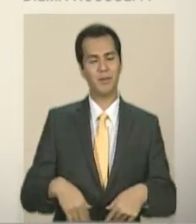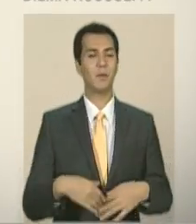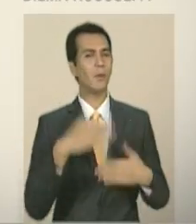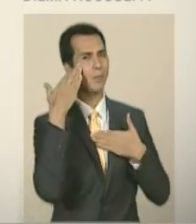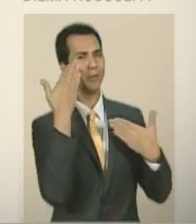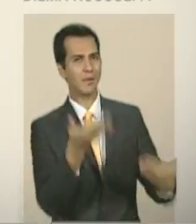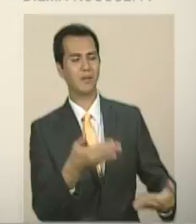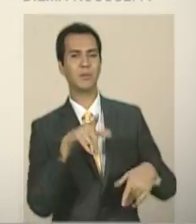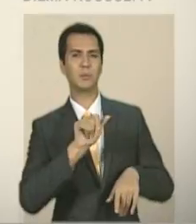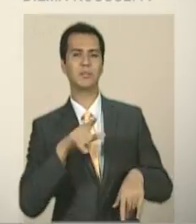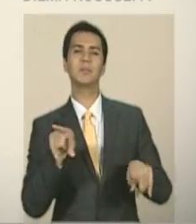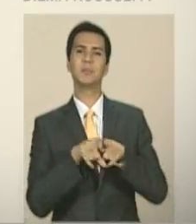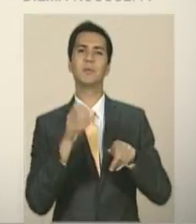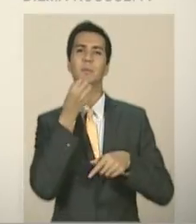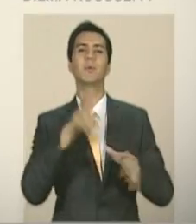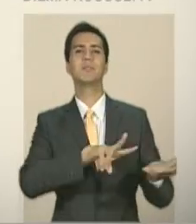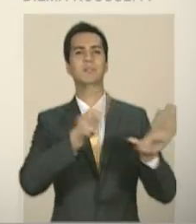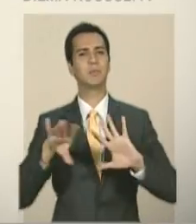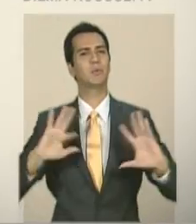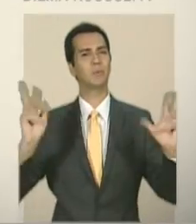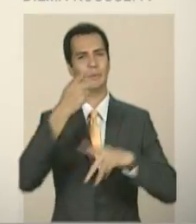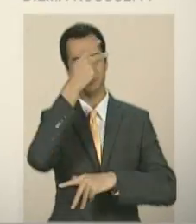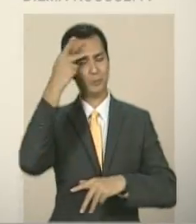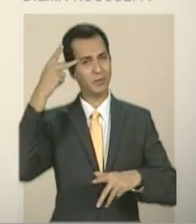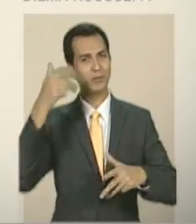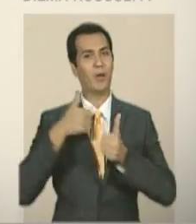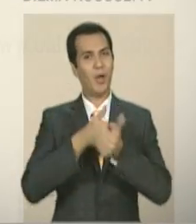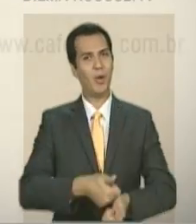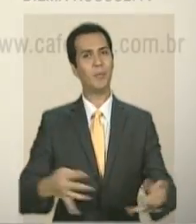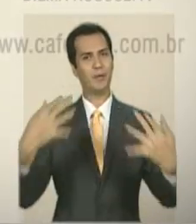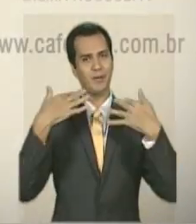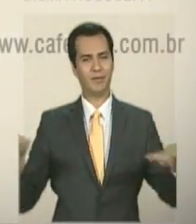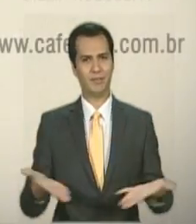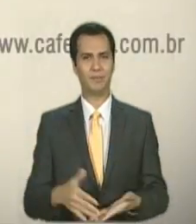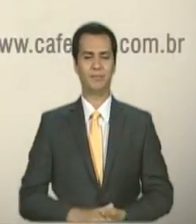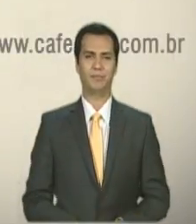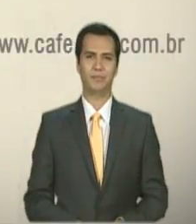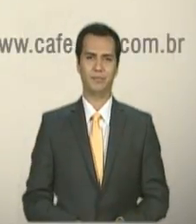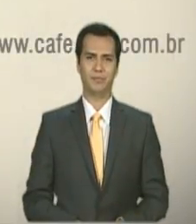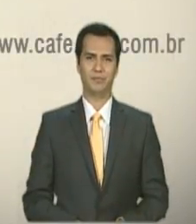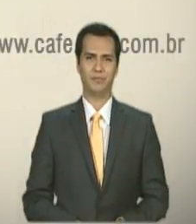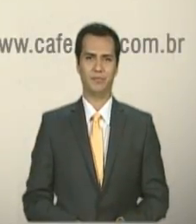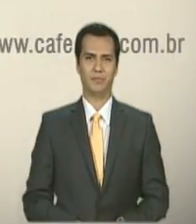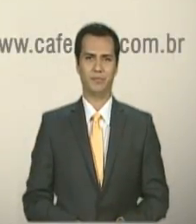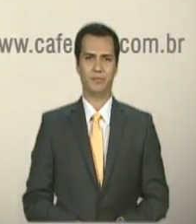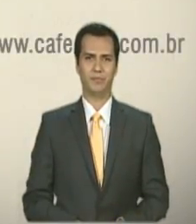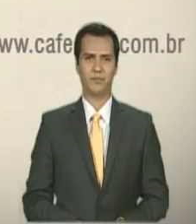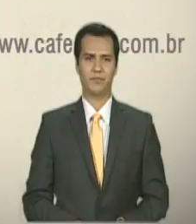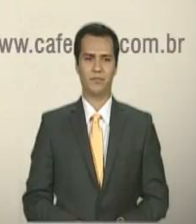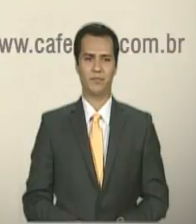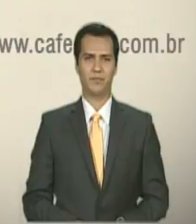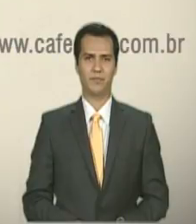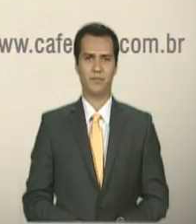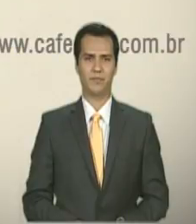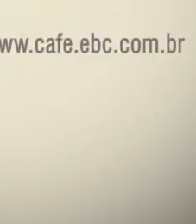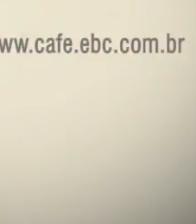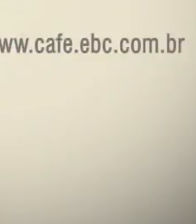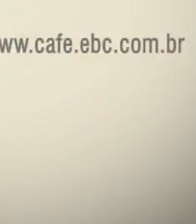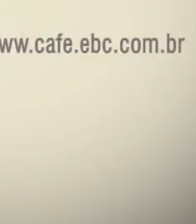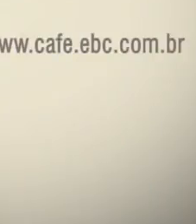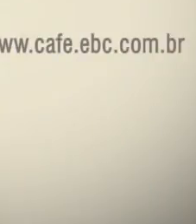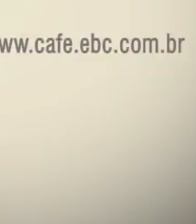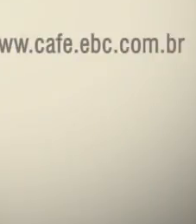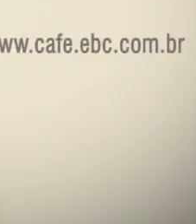obrigada E uma boa semana para todos ouvintes que nos acompanharam até agora você pode acessar esse programa na internet o endereço